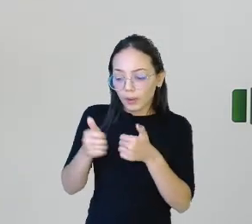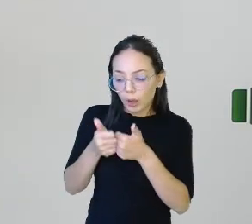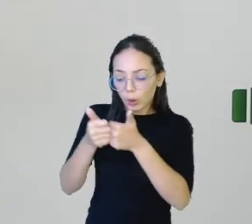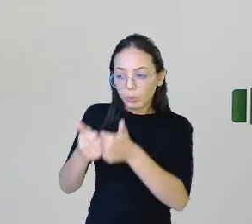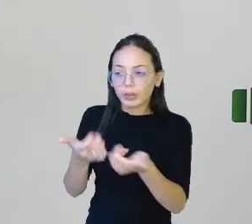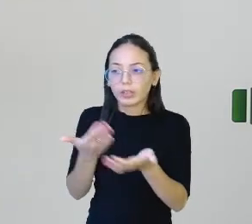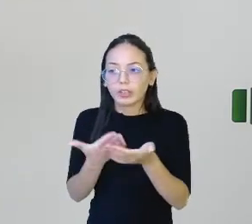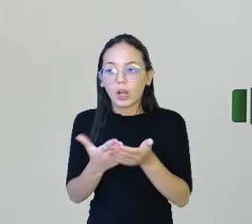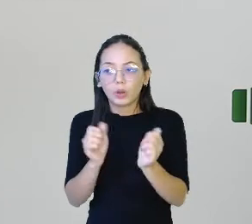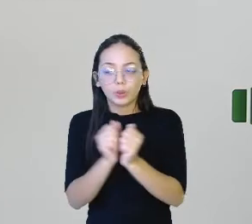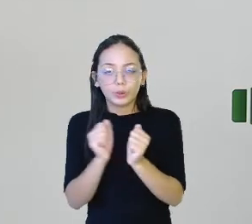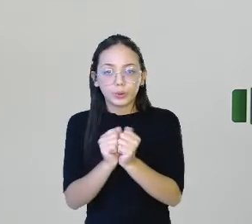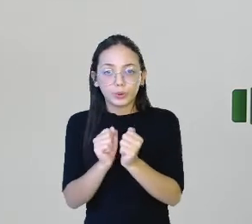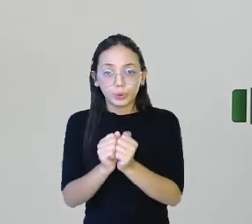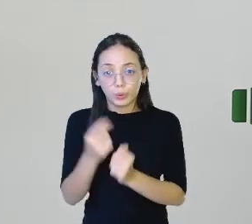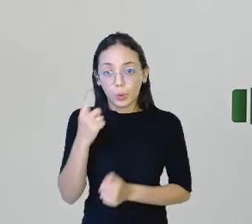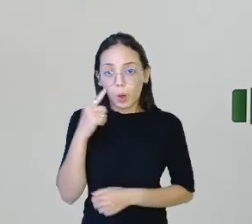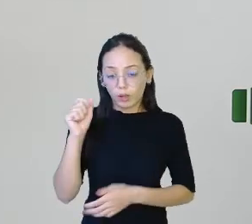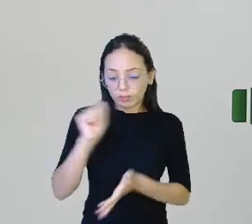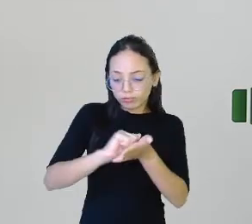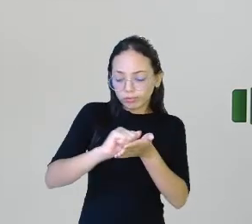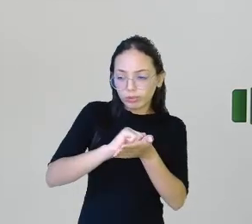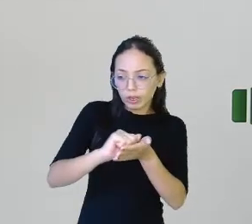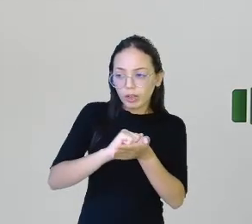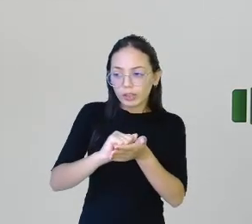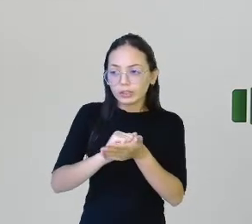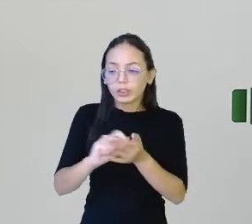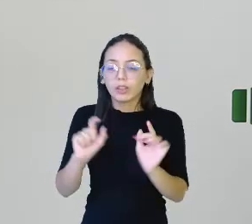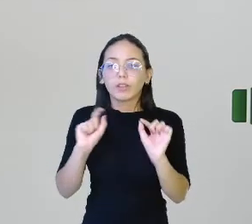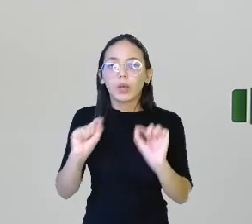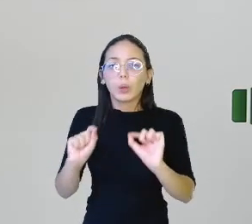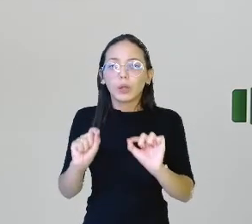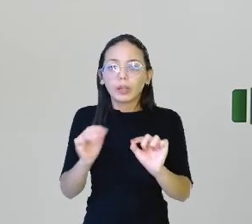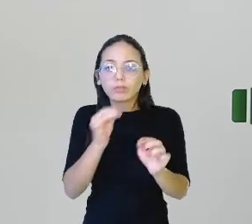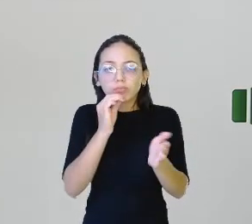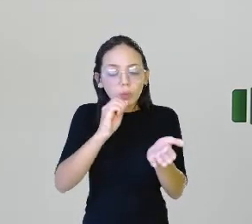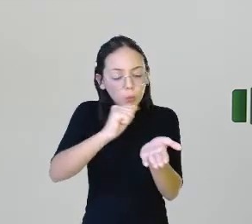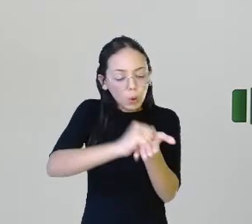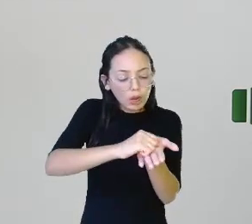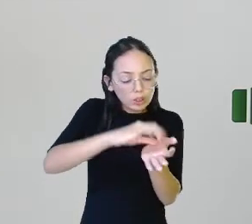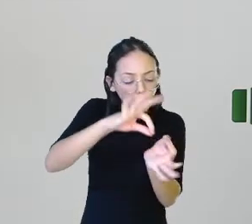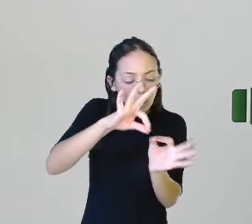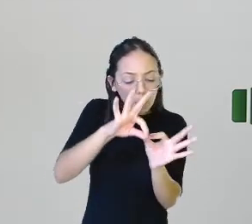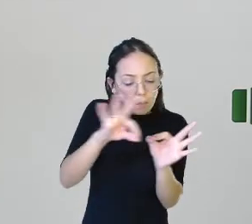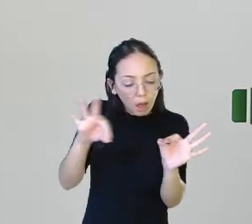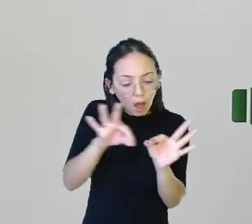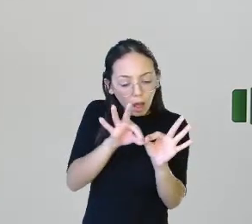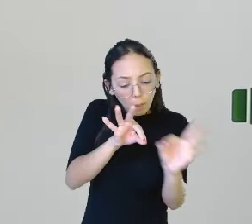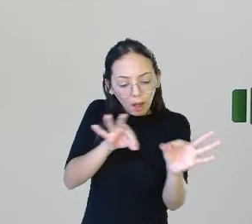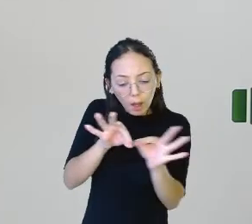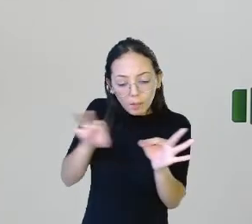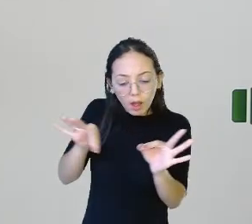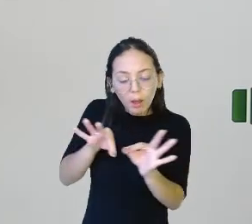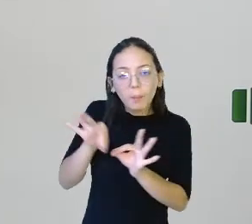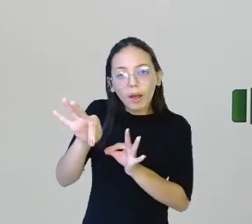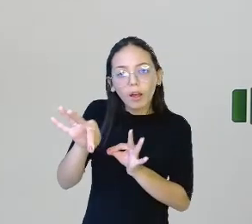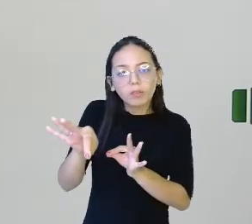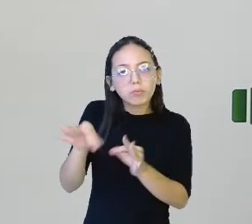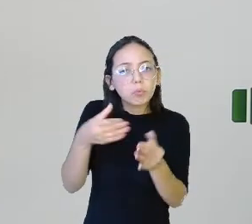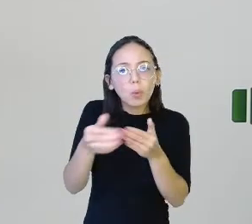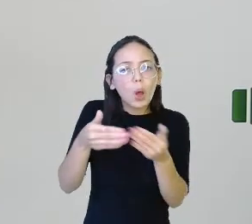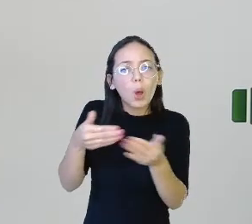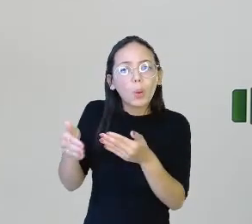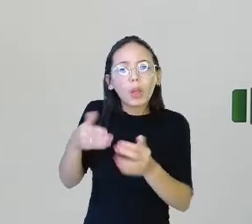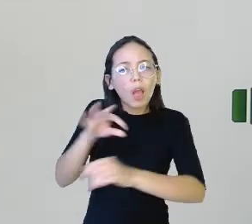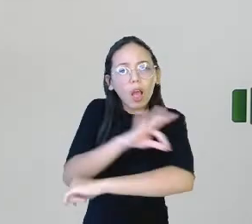comigo. Você vai pegar a sua borrachinha e vai fazer a medição com uma régua. Uma régua